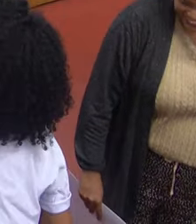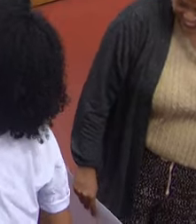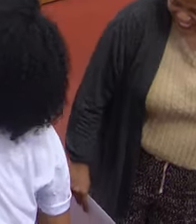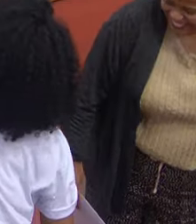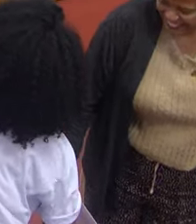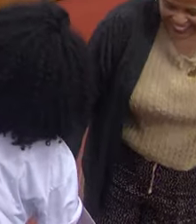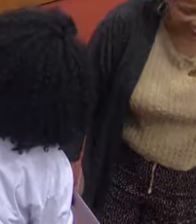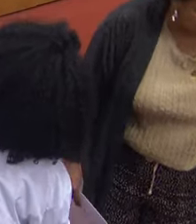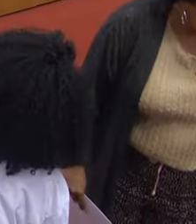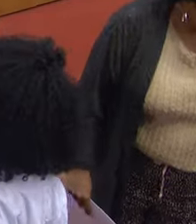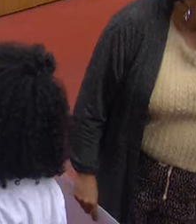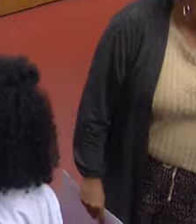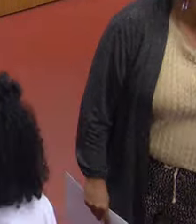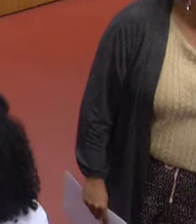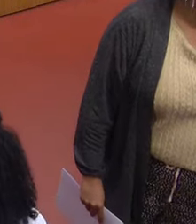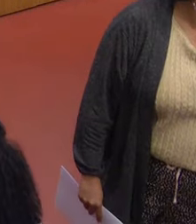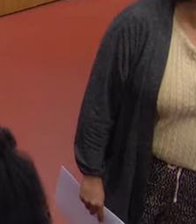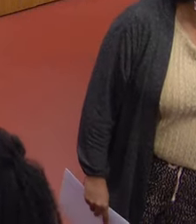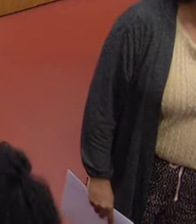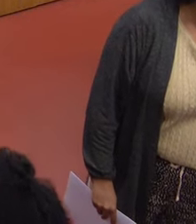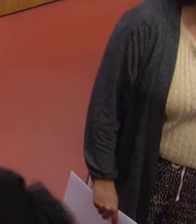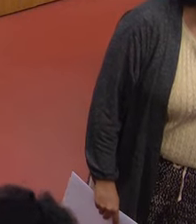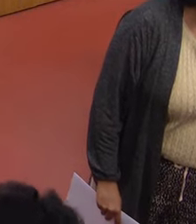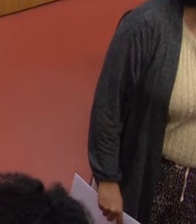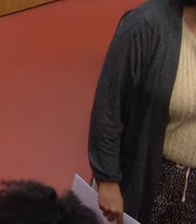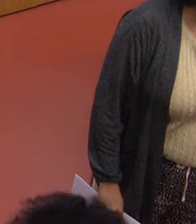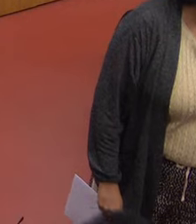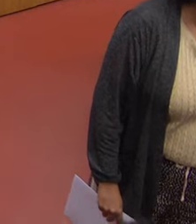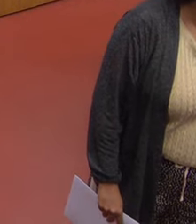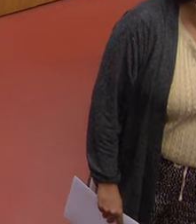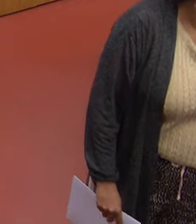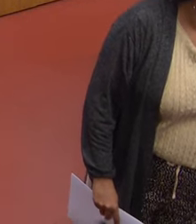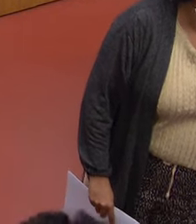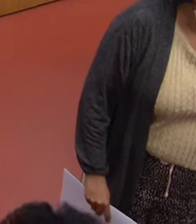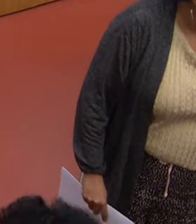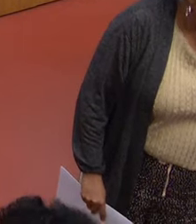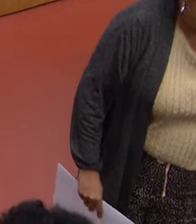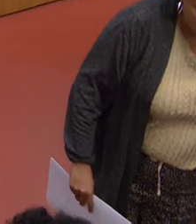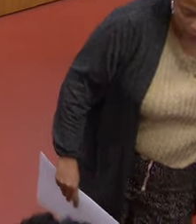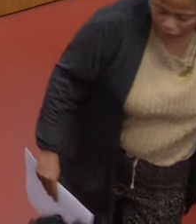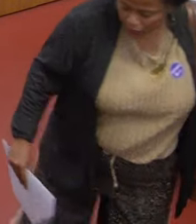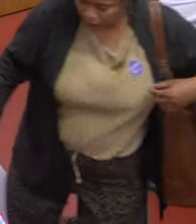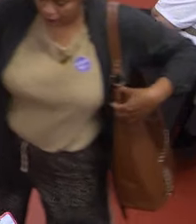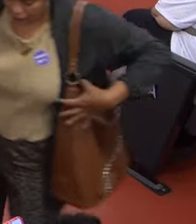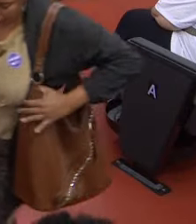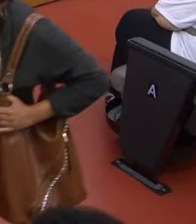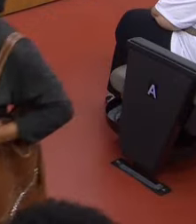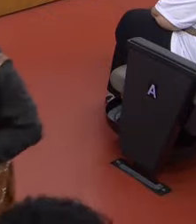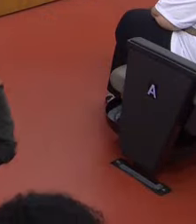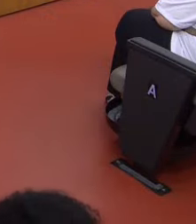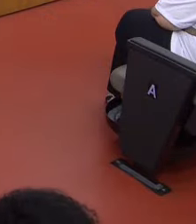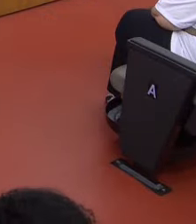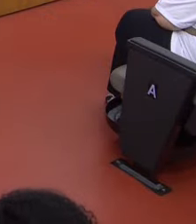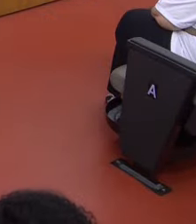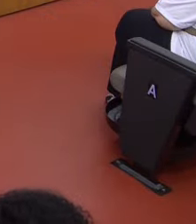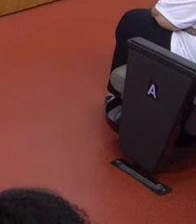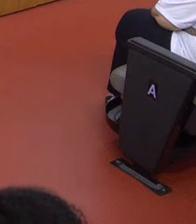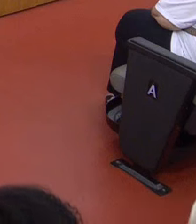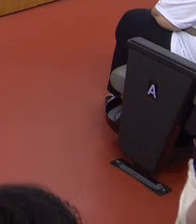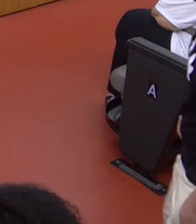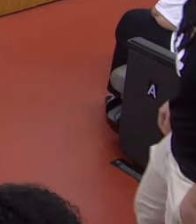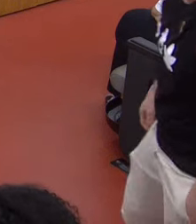tratamento com cannabis para a população e tem como objetivo evidenciar as experiências e